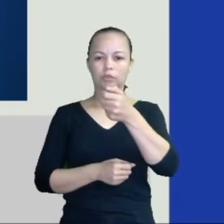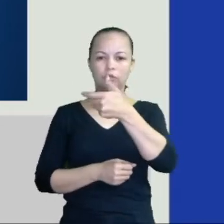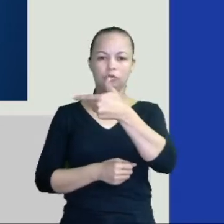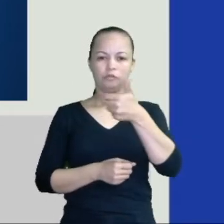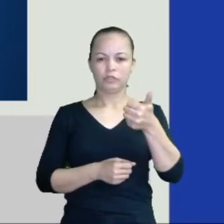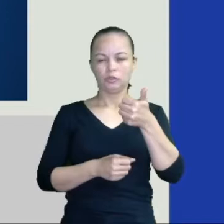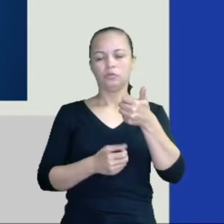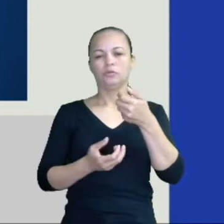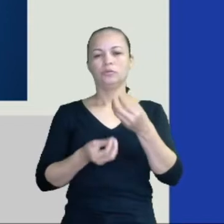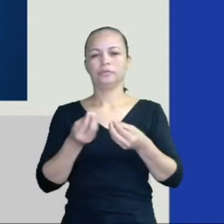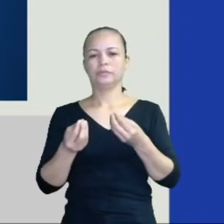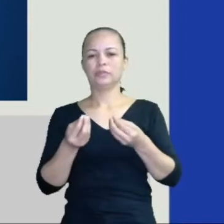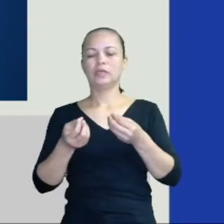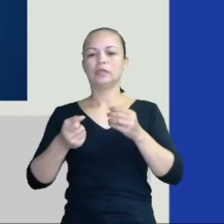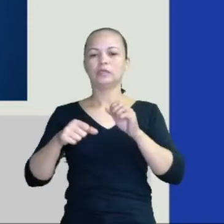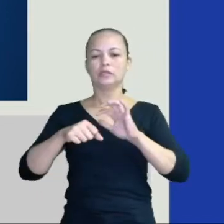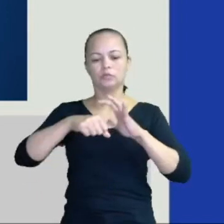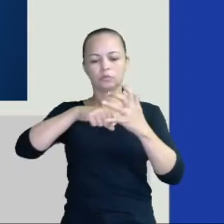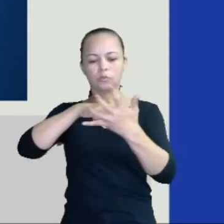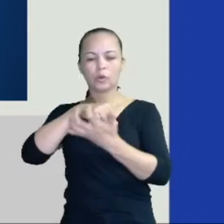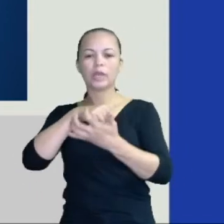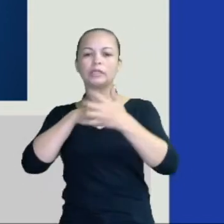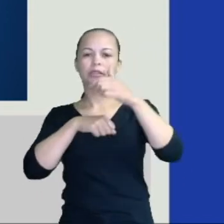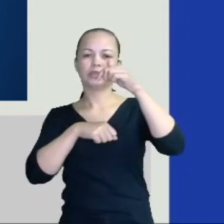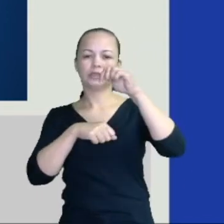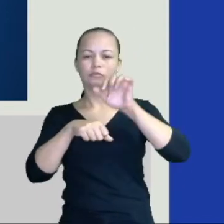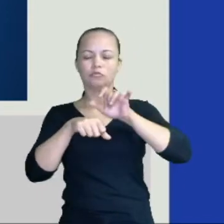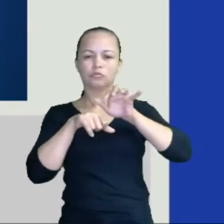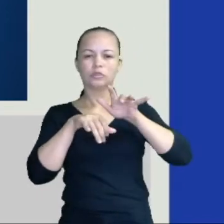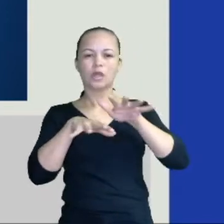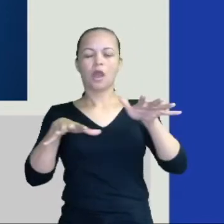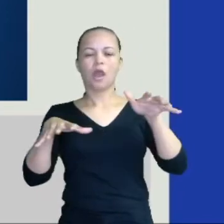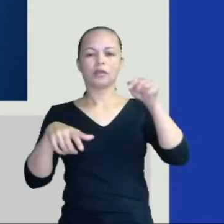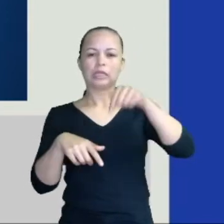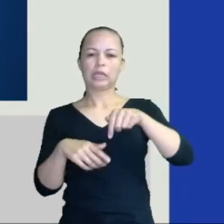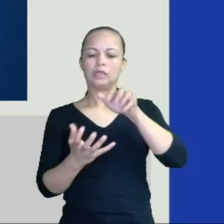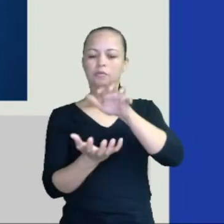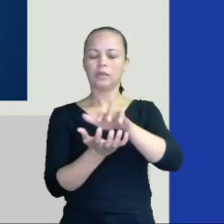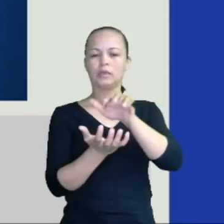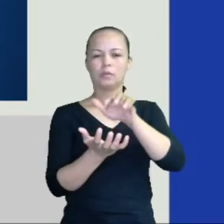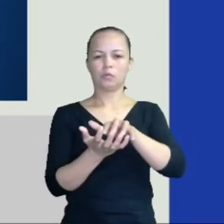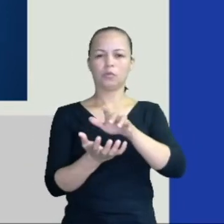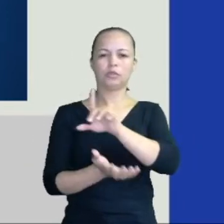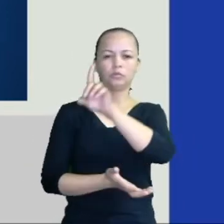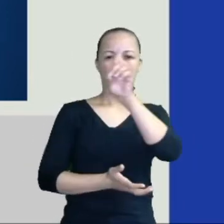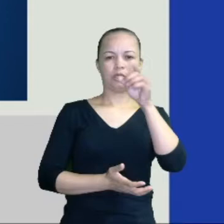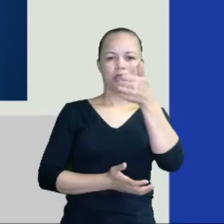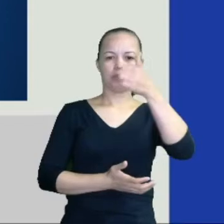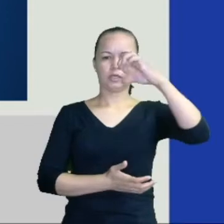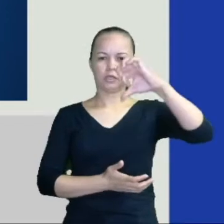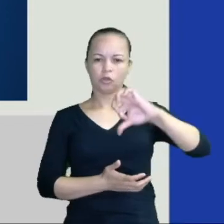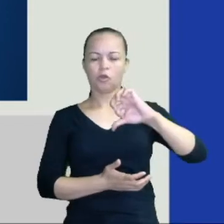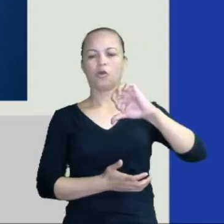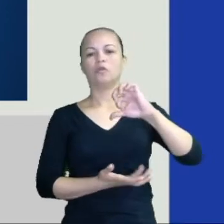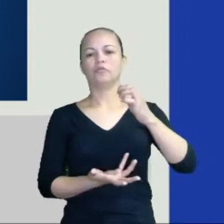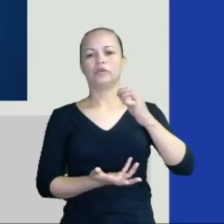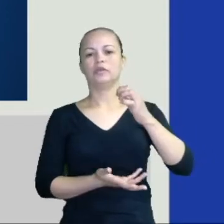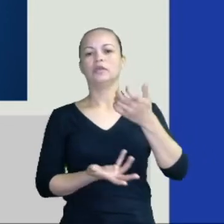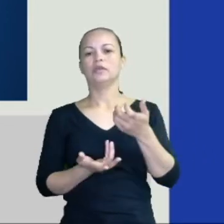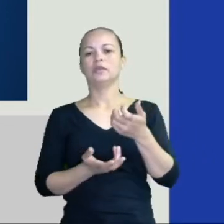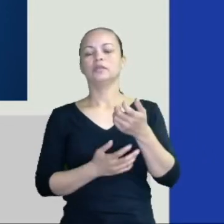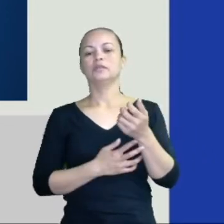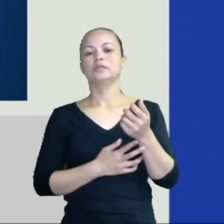da Covid-19 do estado de Pernambuco, nosso estado, que registrou no dia 19 de 5 de